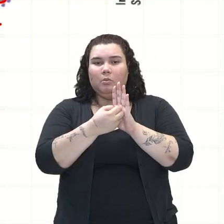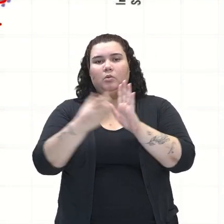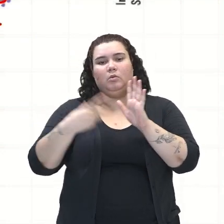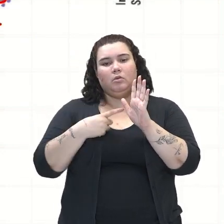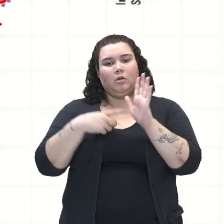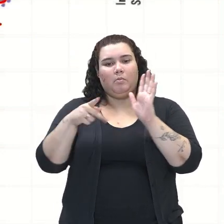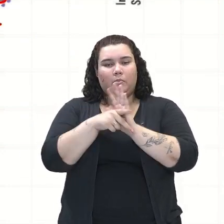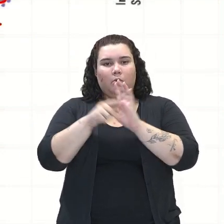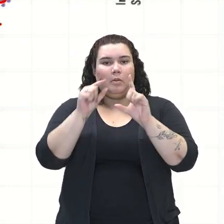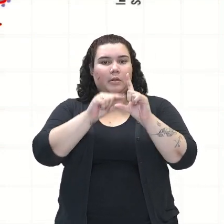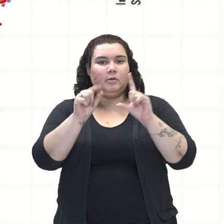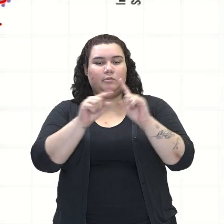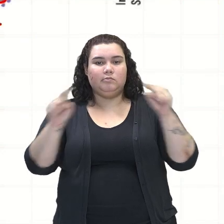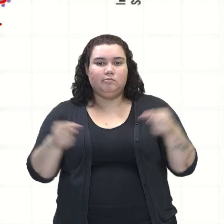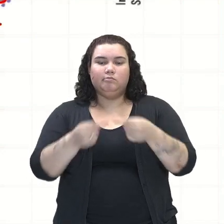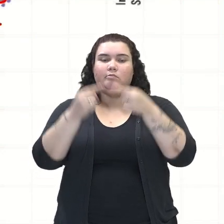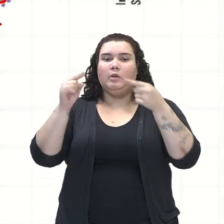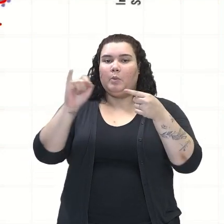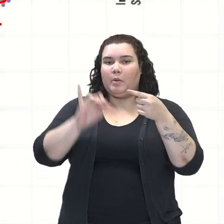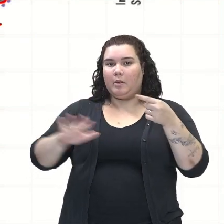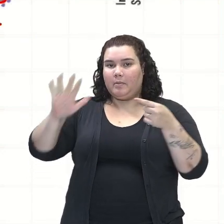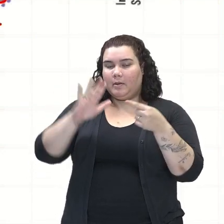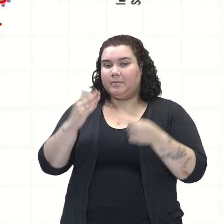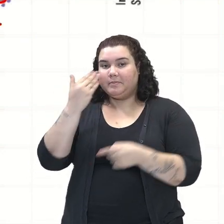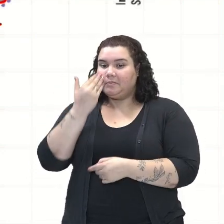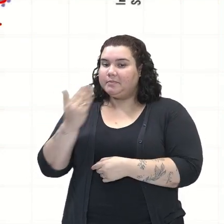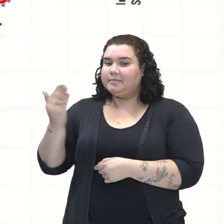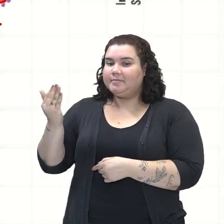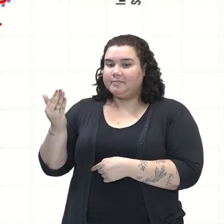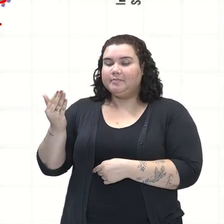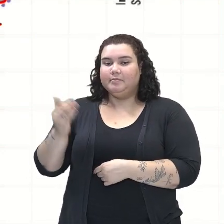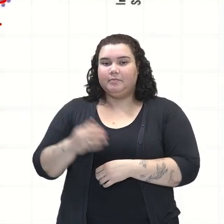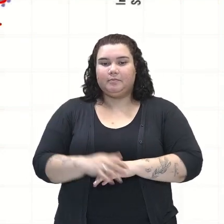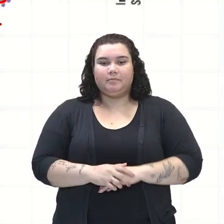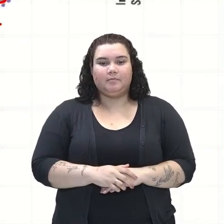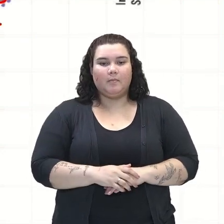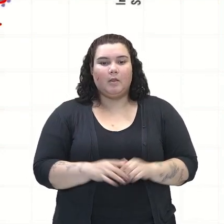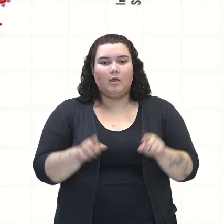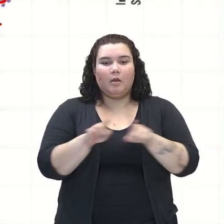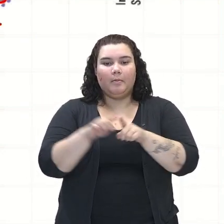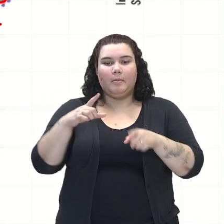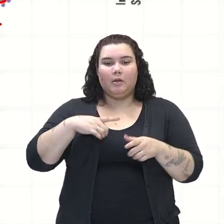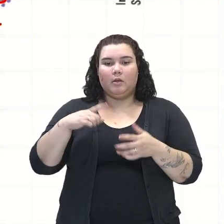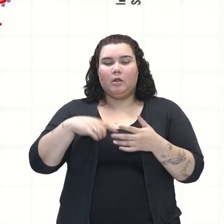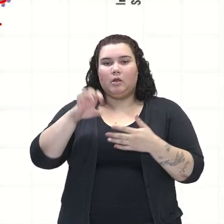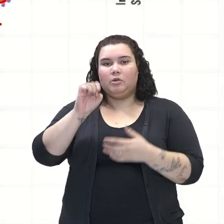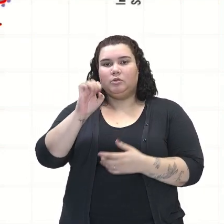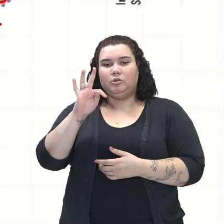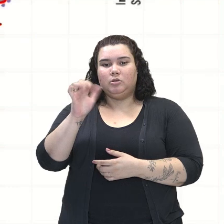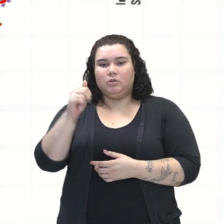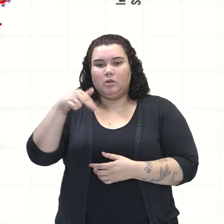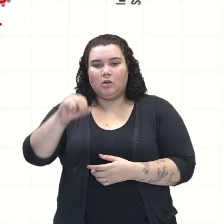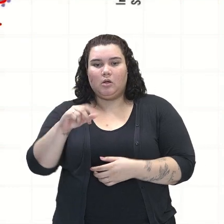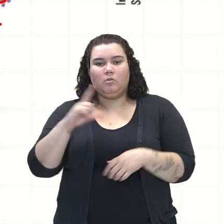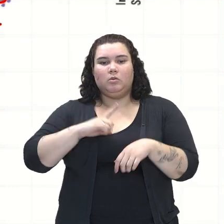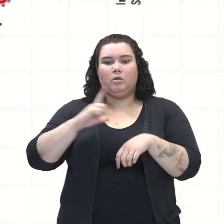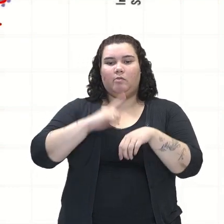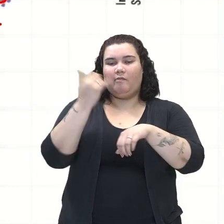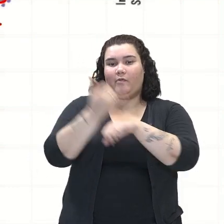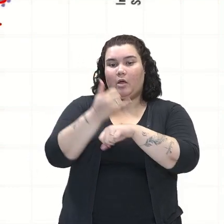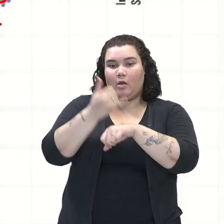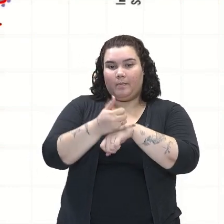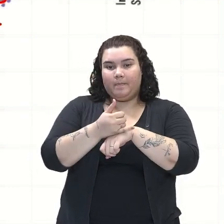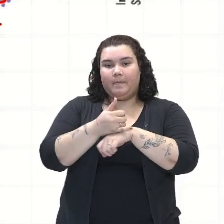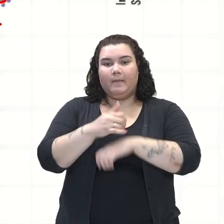gente tem ou extração ou reservas de chumbo, certo? Temos estânio, temos o ferro, e aí a gente observa que o